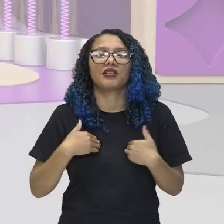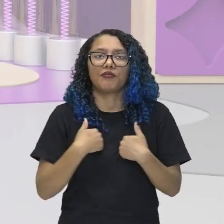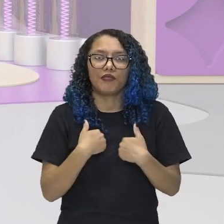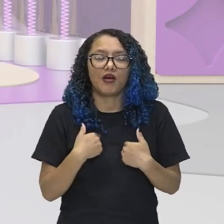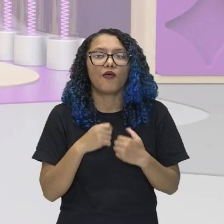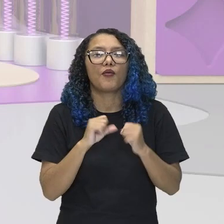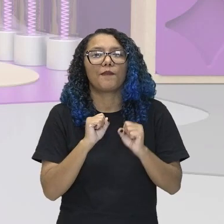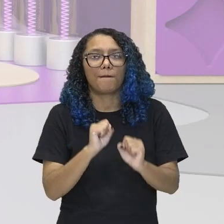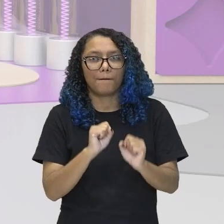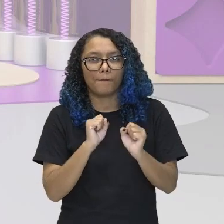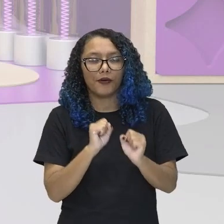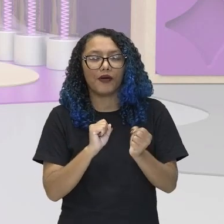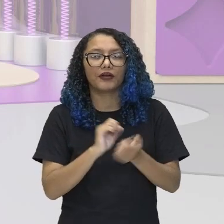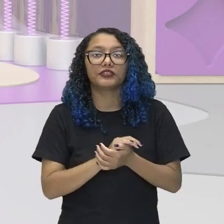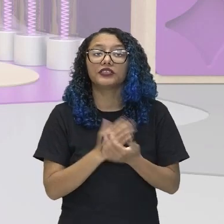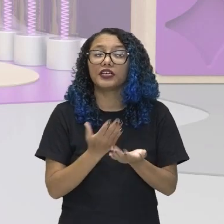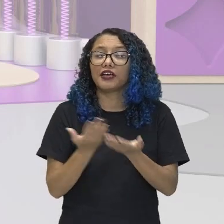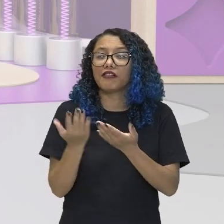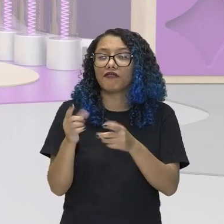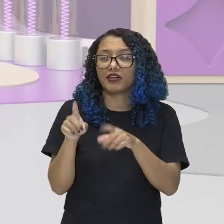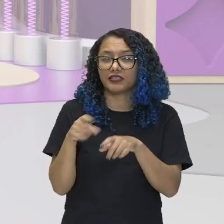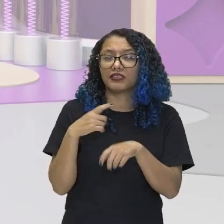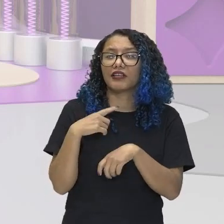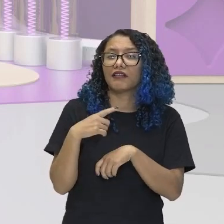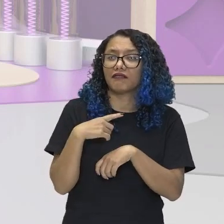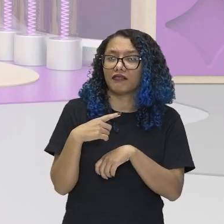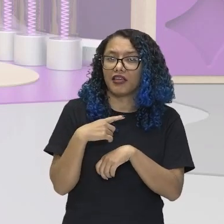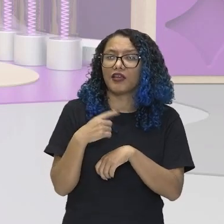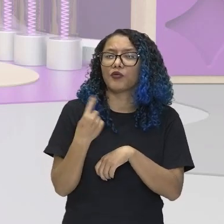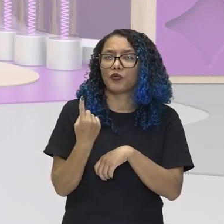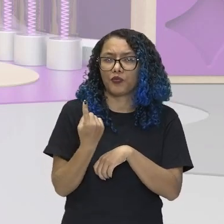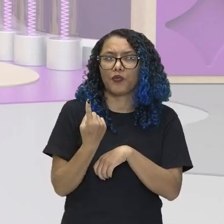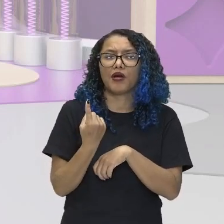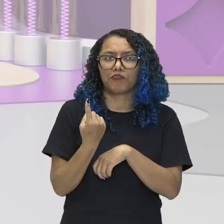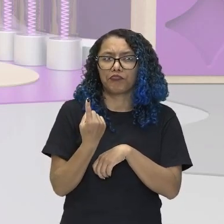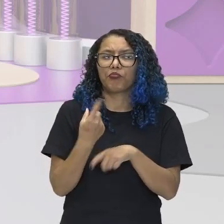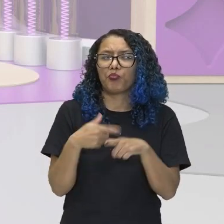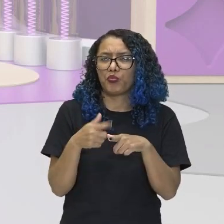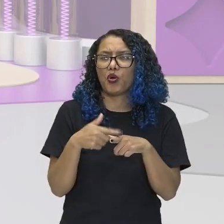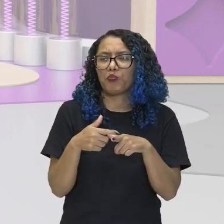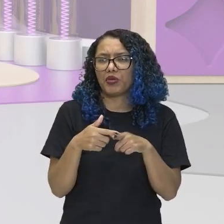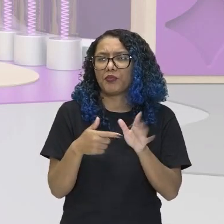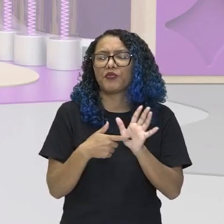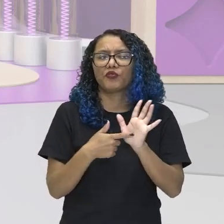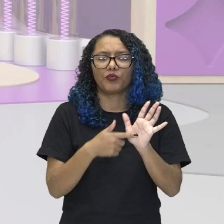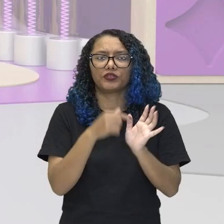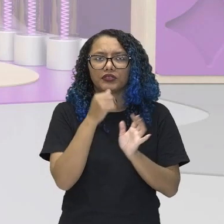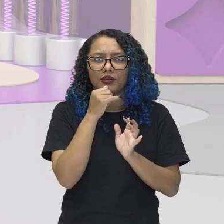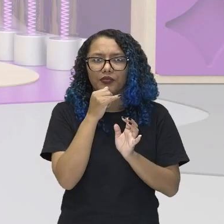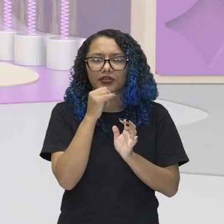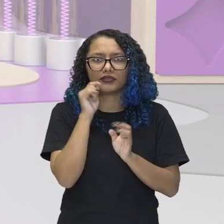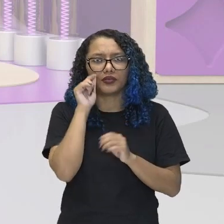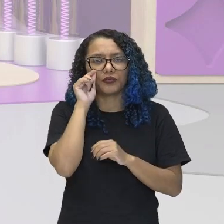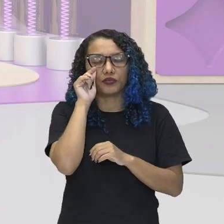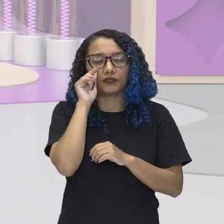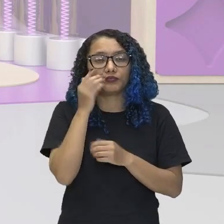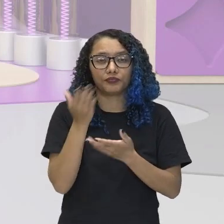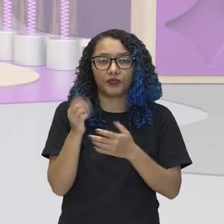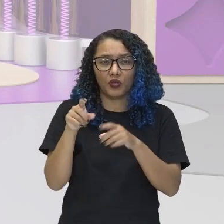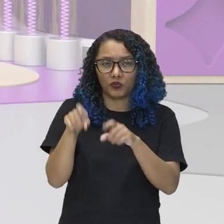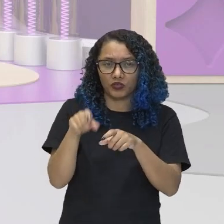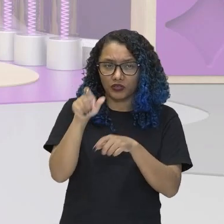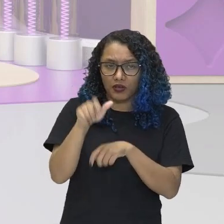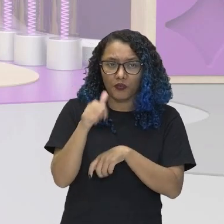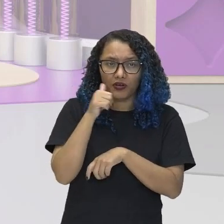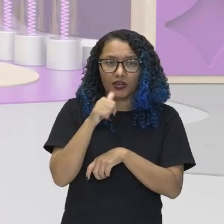situação aqui da fazenda nós temos uma situação problema. Vejamos, olha só, no sítio de